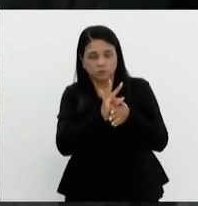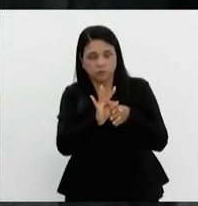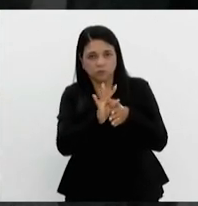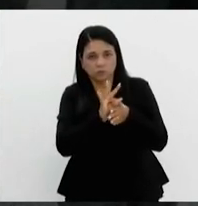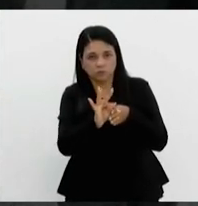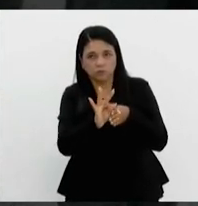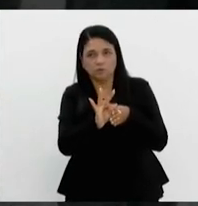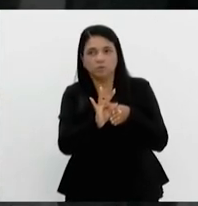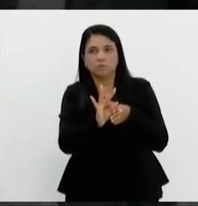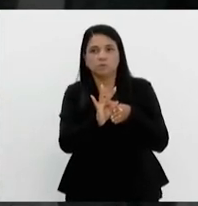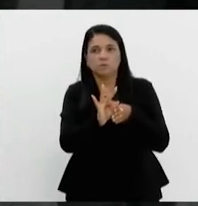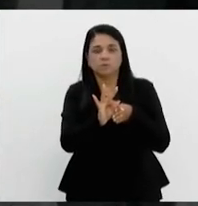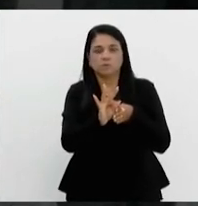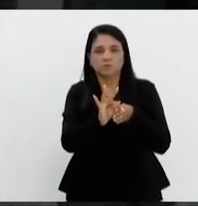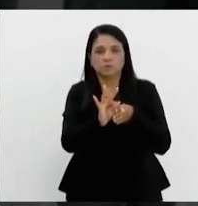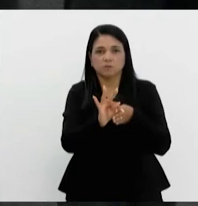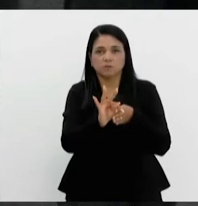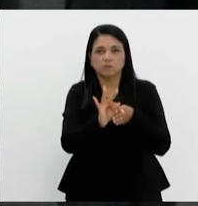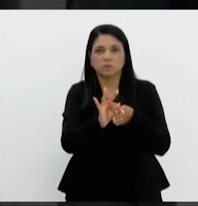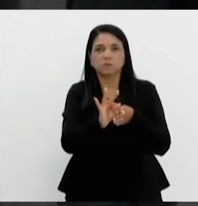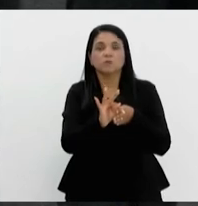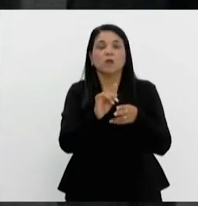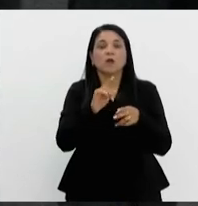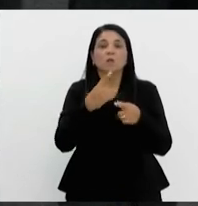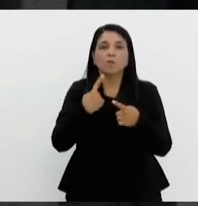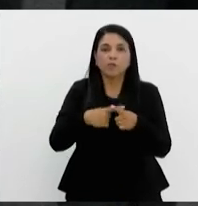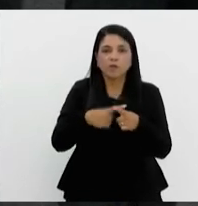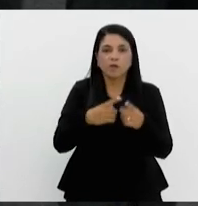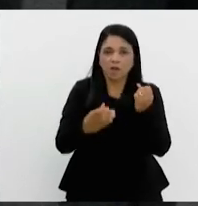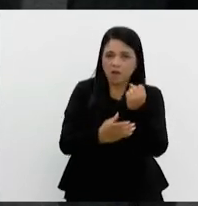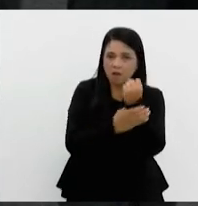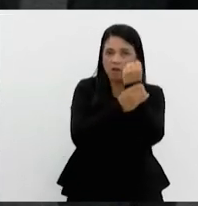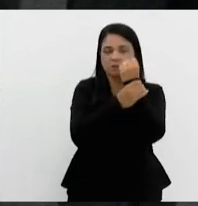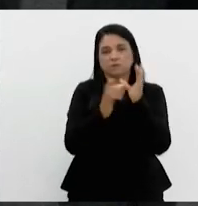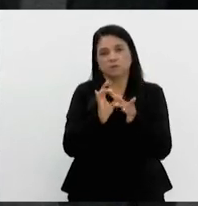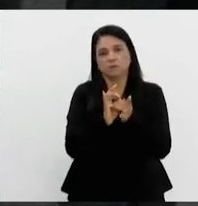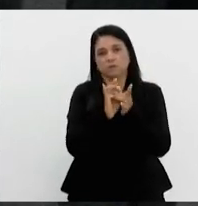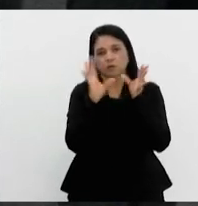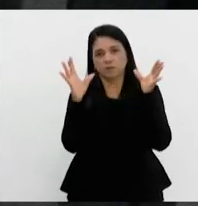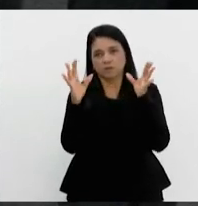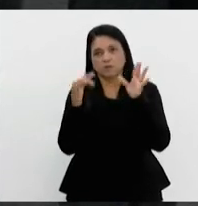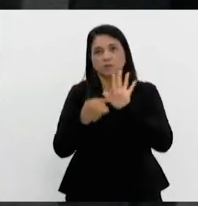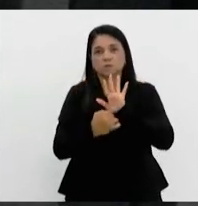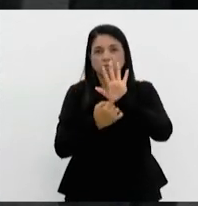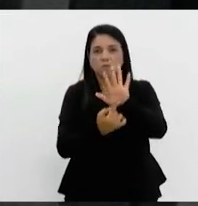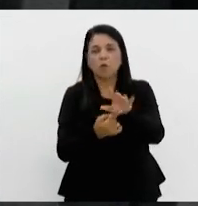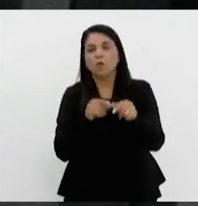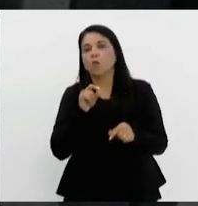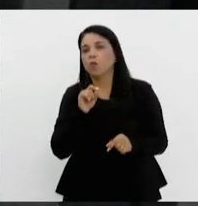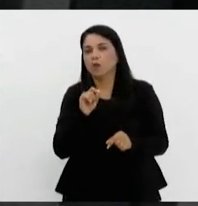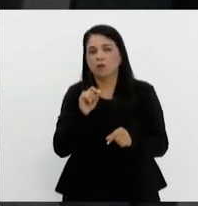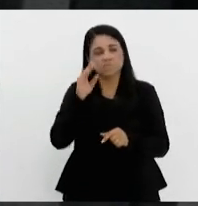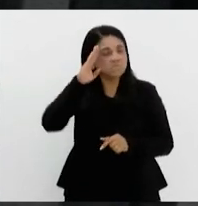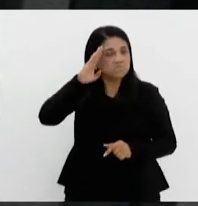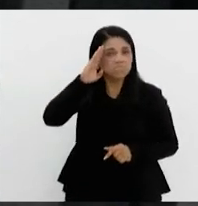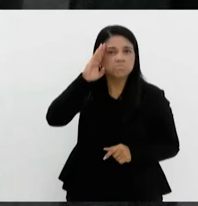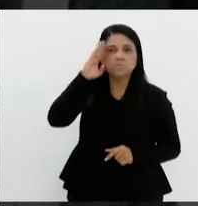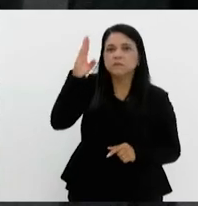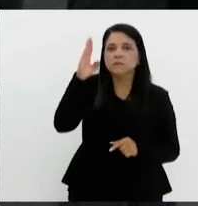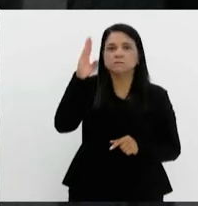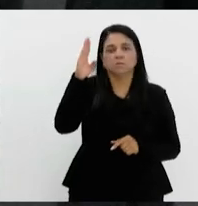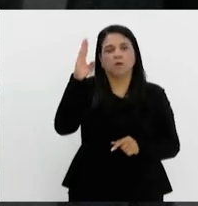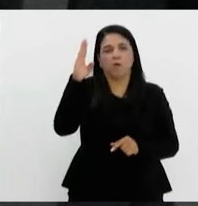conselho tutelar, não é? Porque garantem a democracia e se mostram como um instrumento fundamental